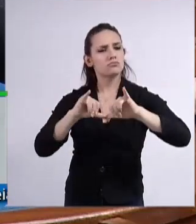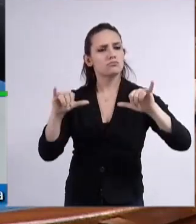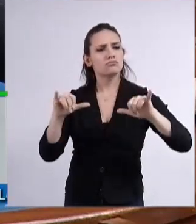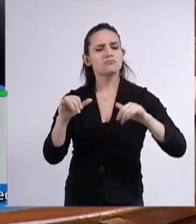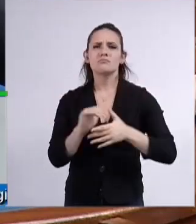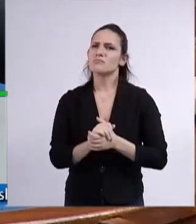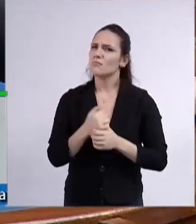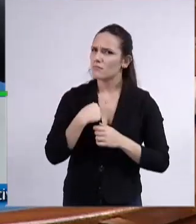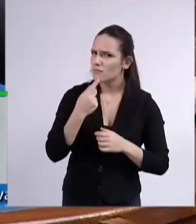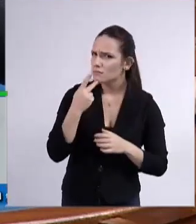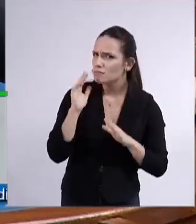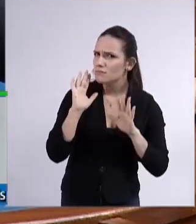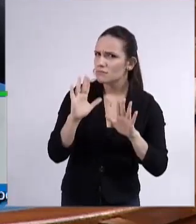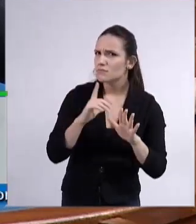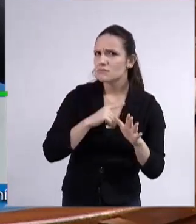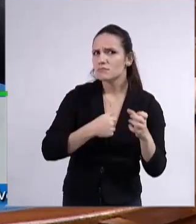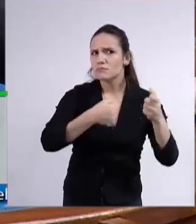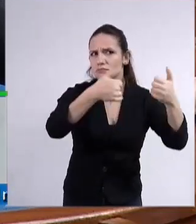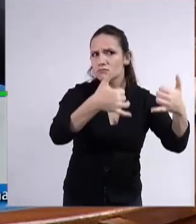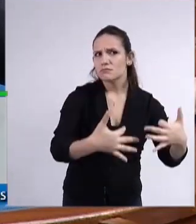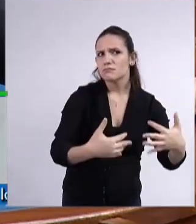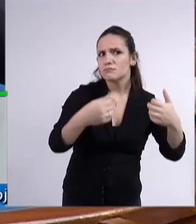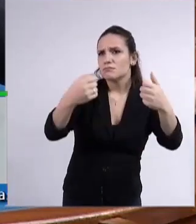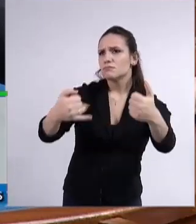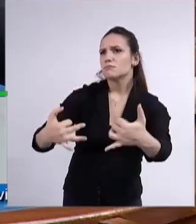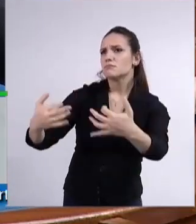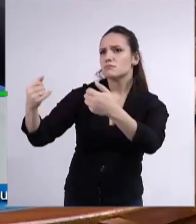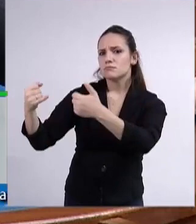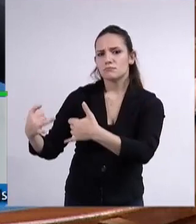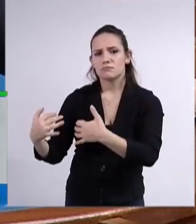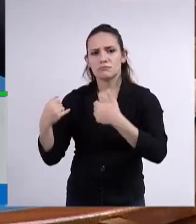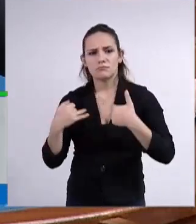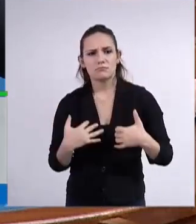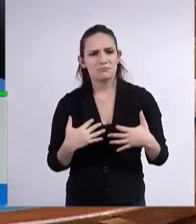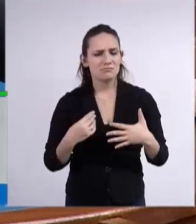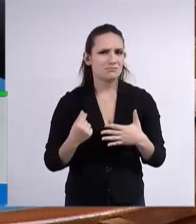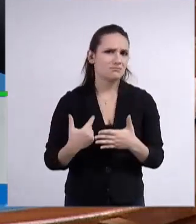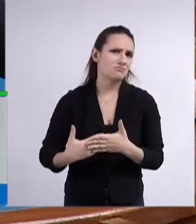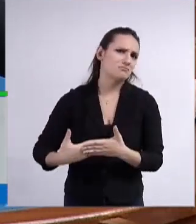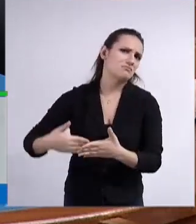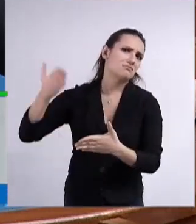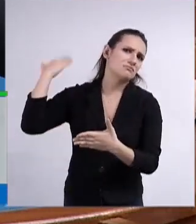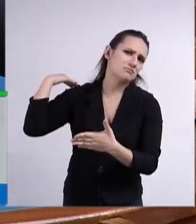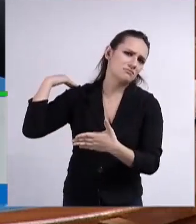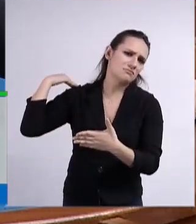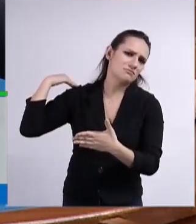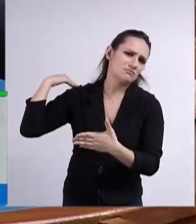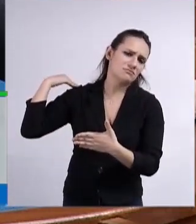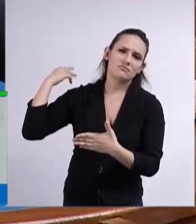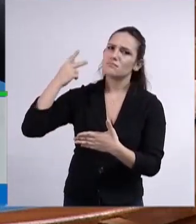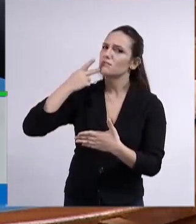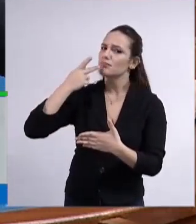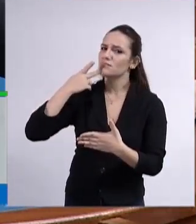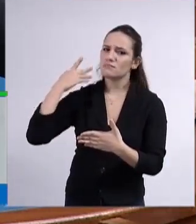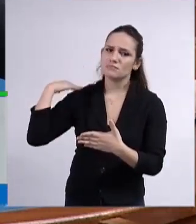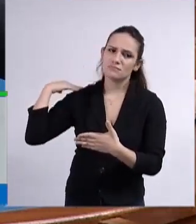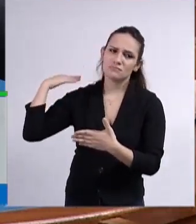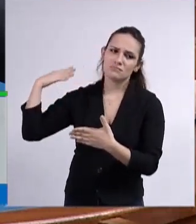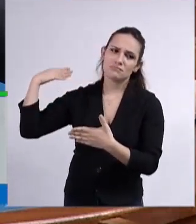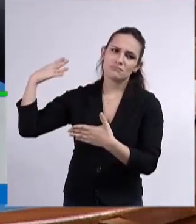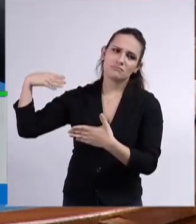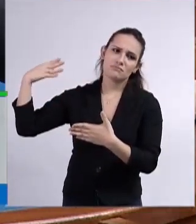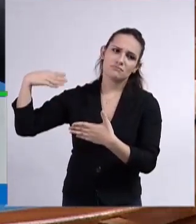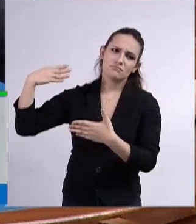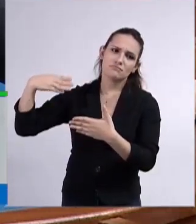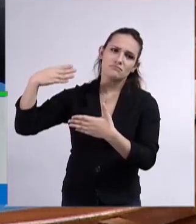aquilatar se essas explicações da empresa Energisa, que desde o início vem dizendo que a